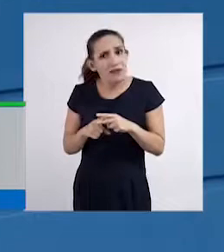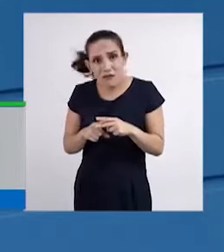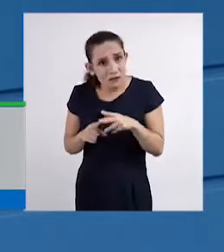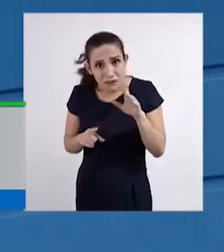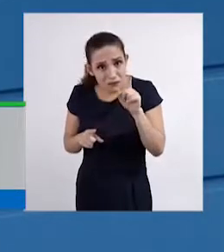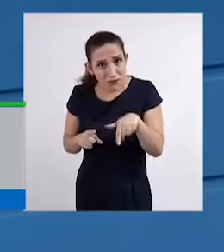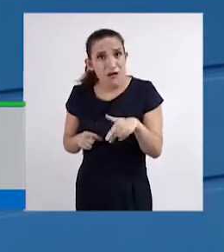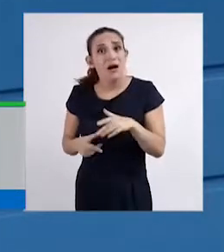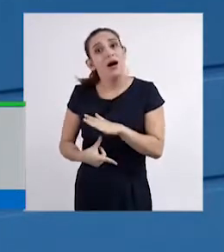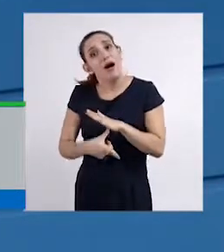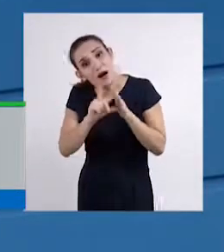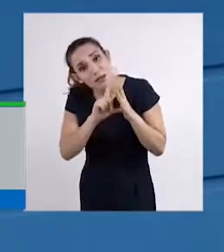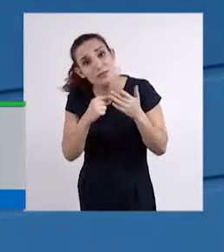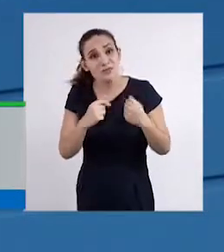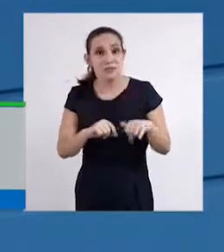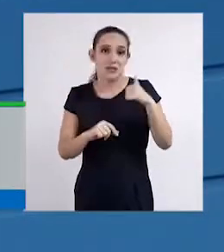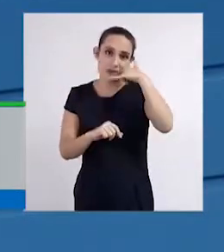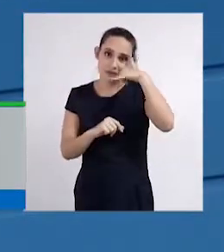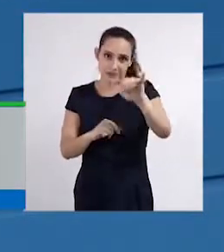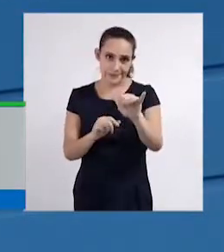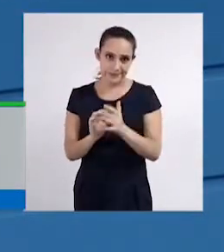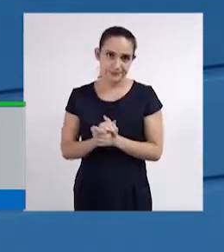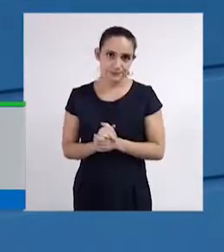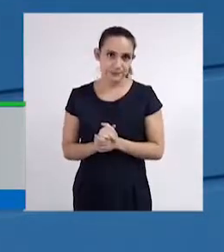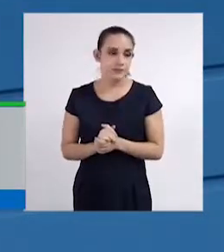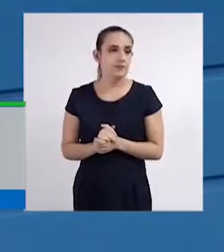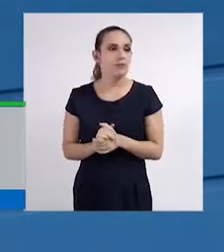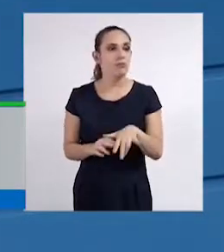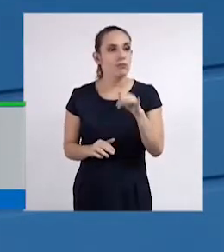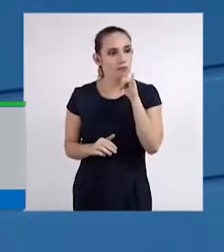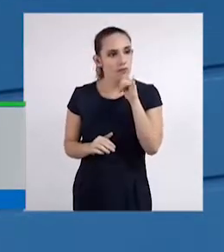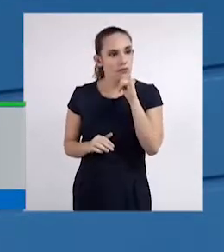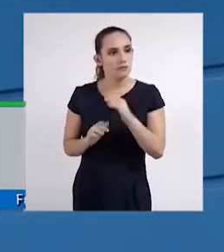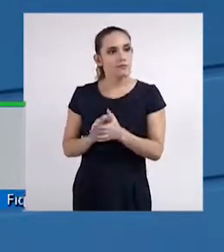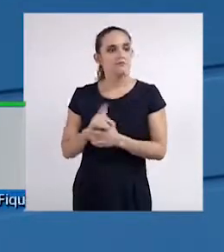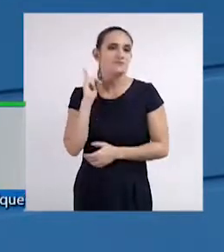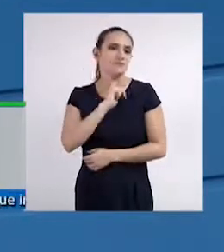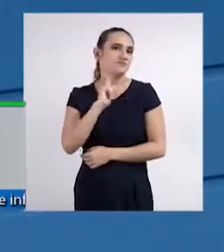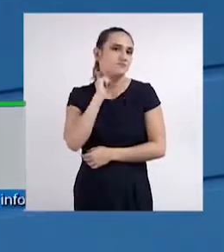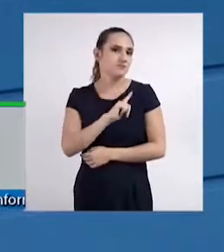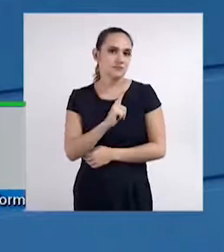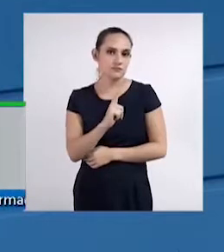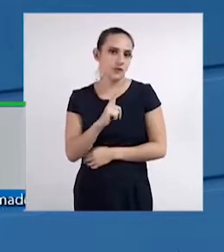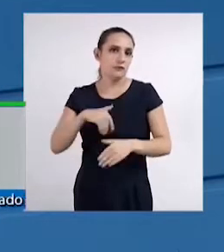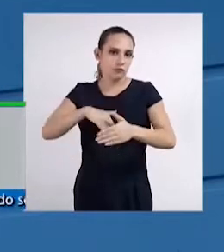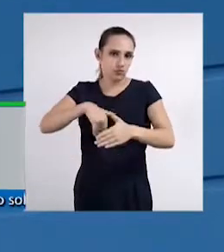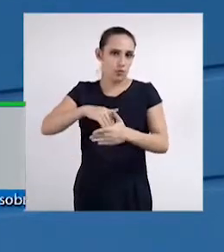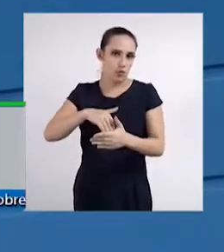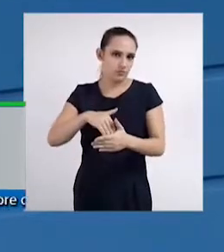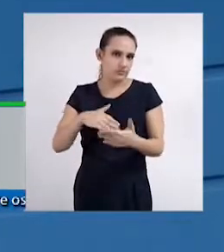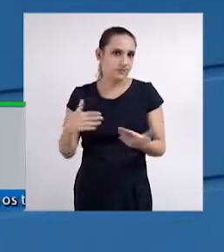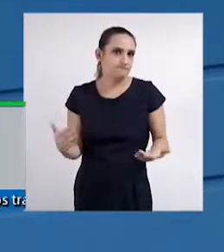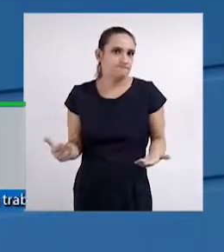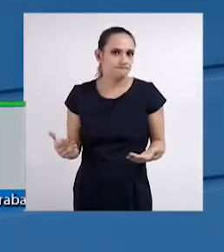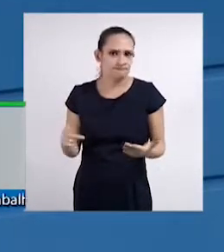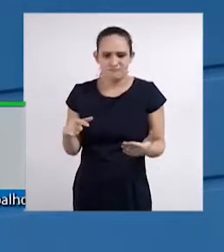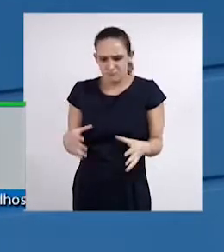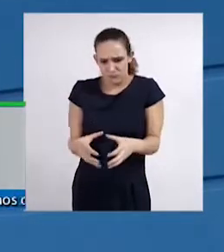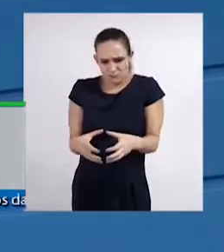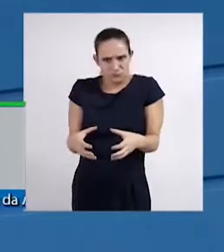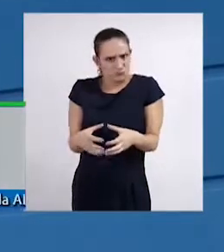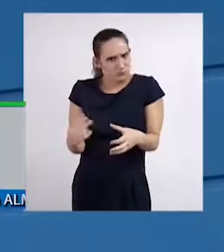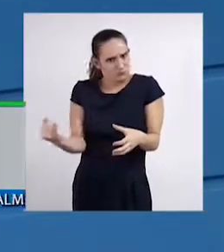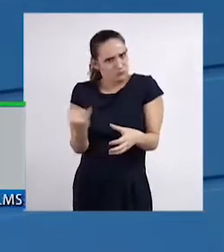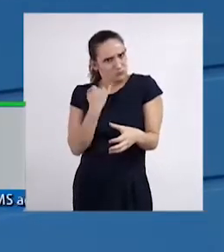ser prevenido. No caso do Flamengo, isso é inacreditável. É um clube